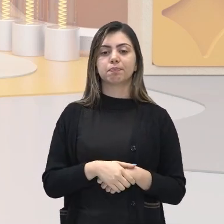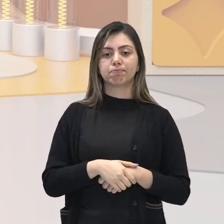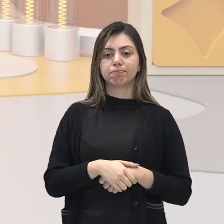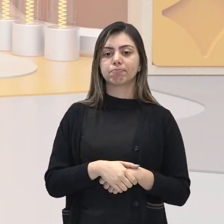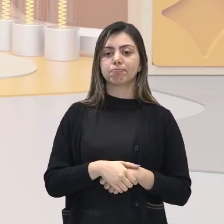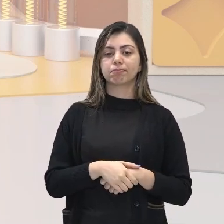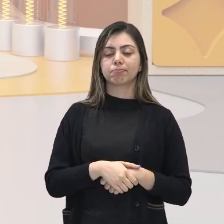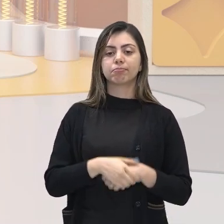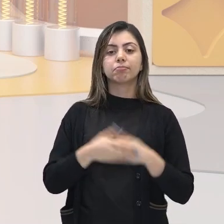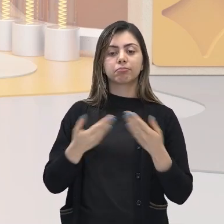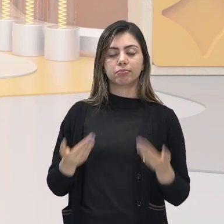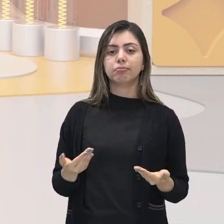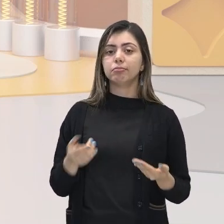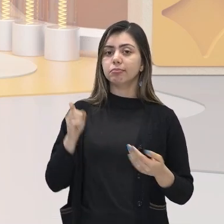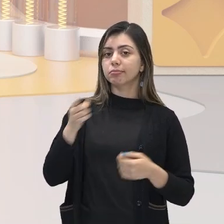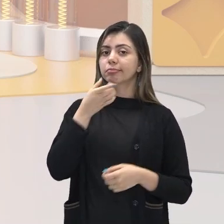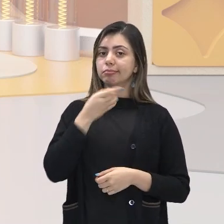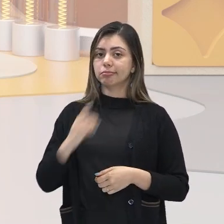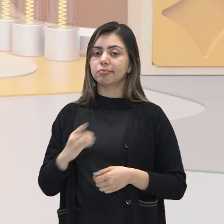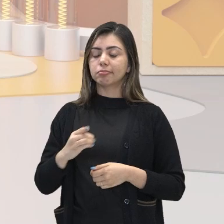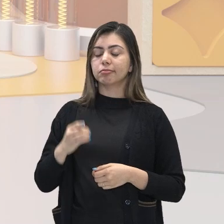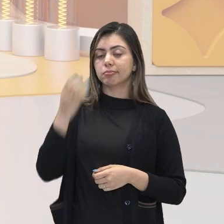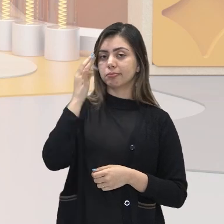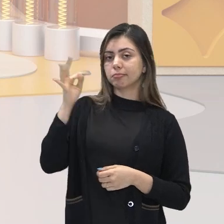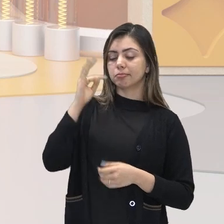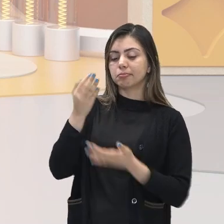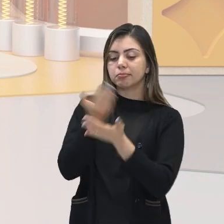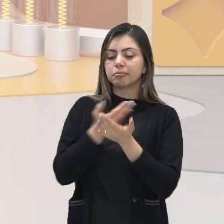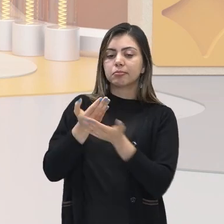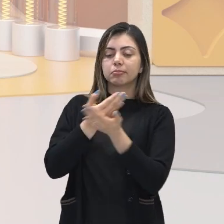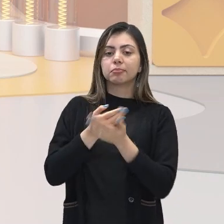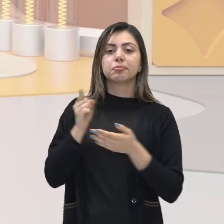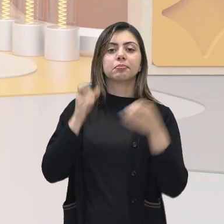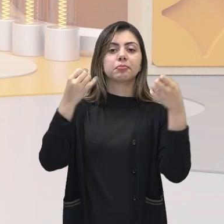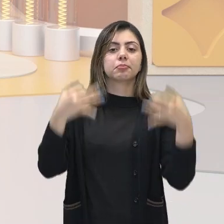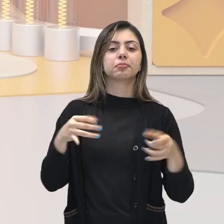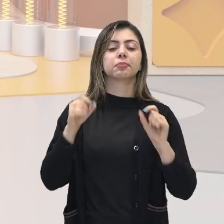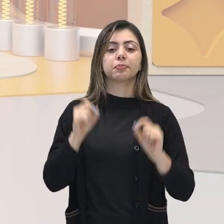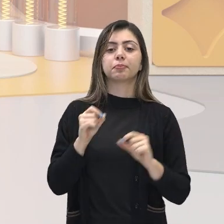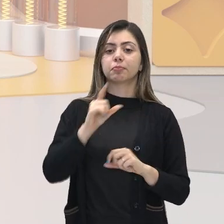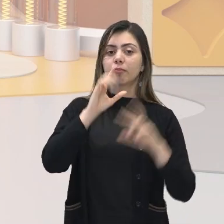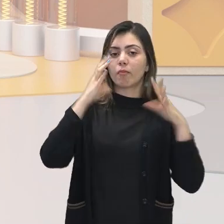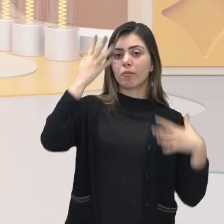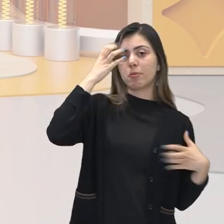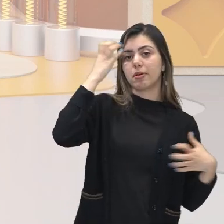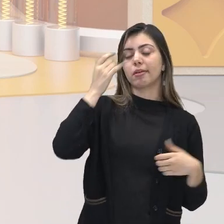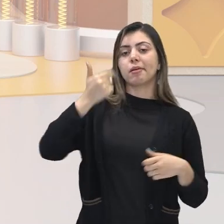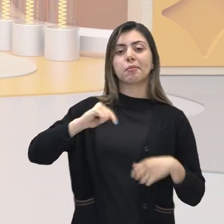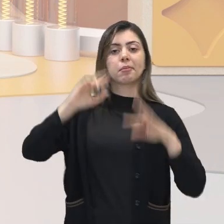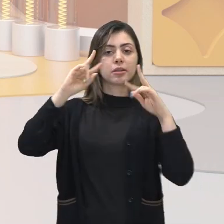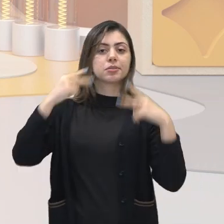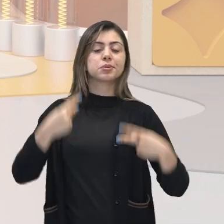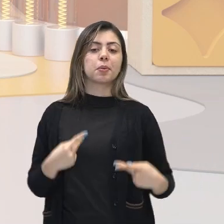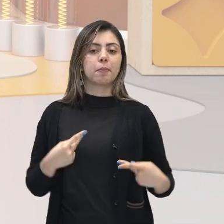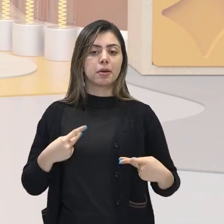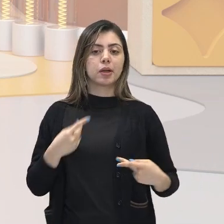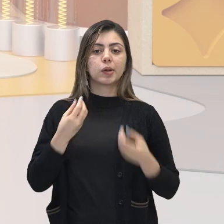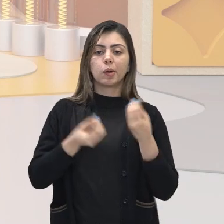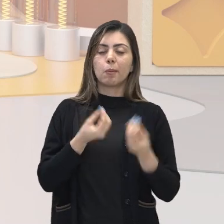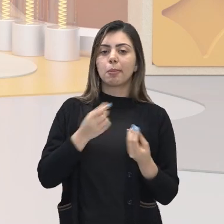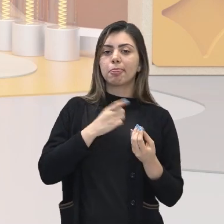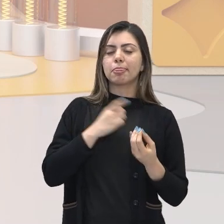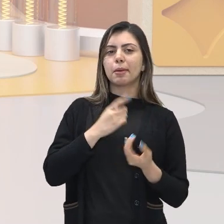tá? Então, o Charles Darwin, em sua teoria, diz que os primatas e o homem, o Homo sapiens sapiens, tem